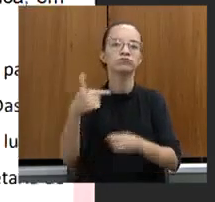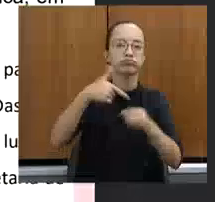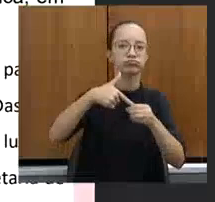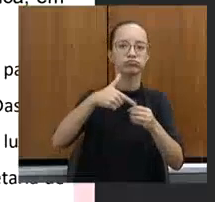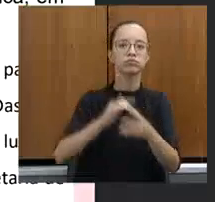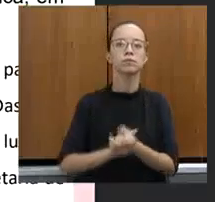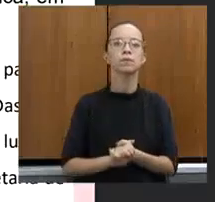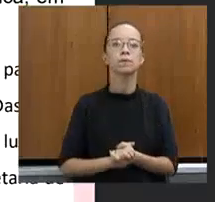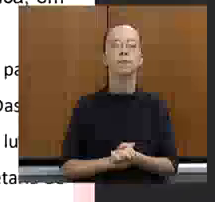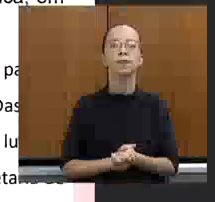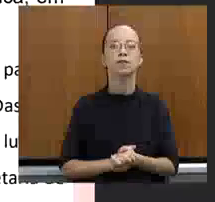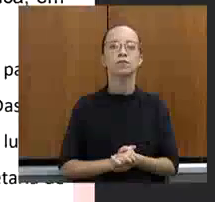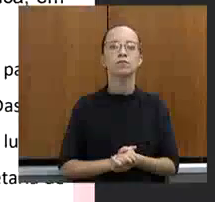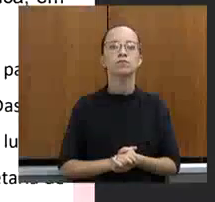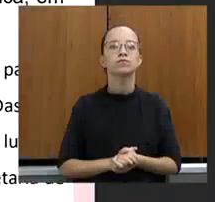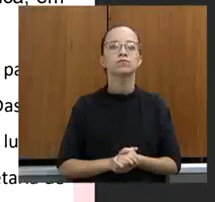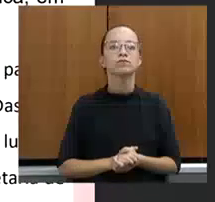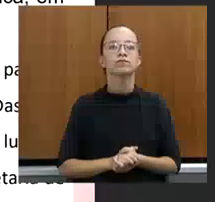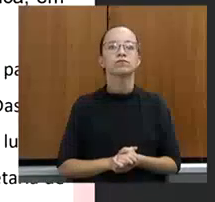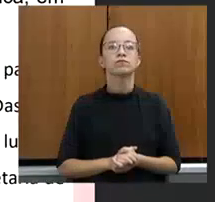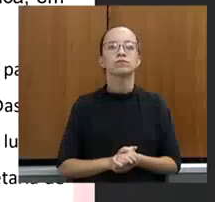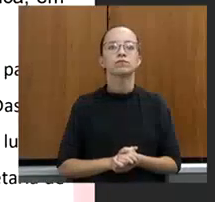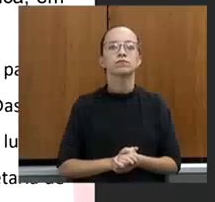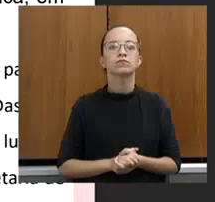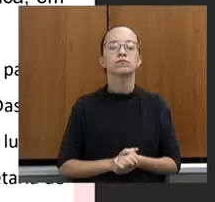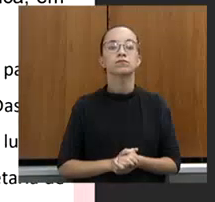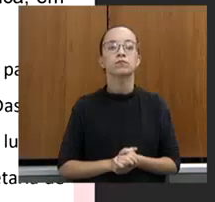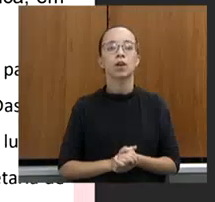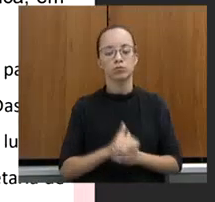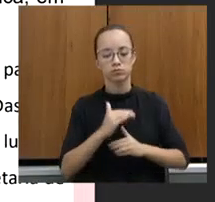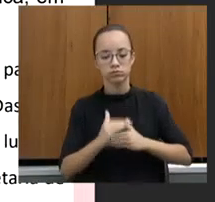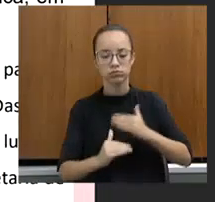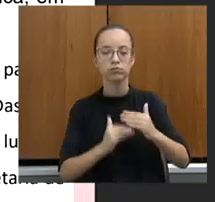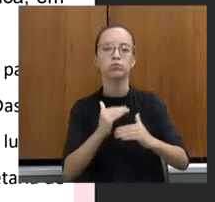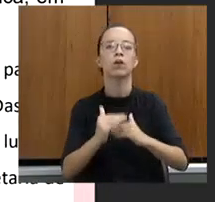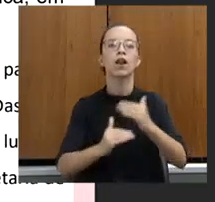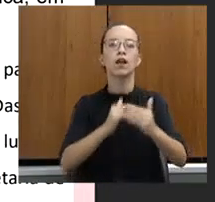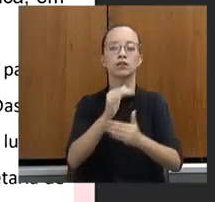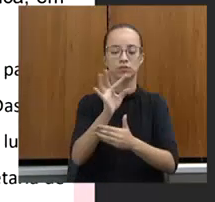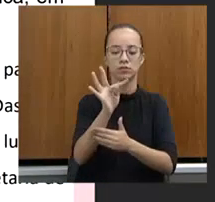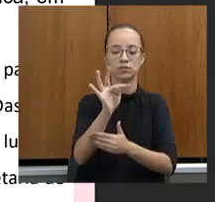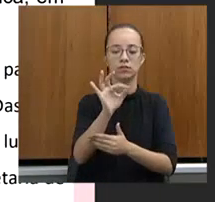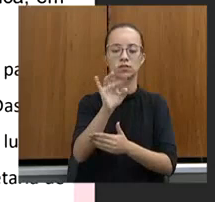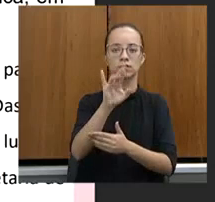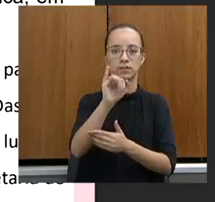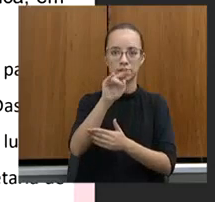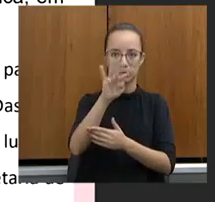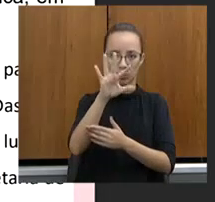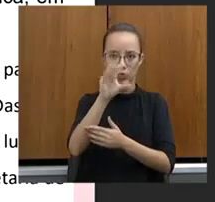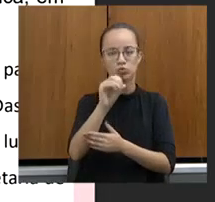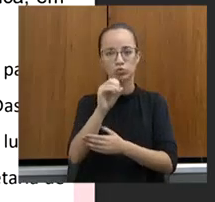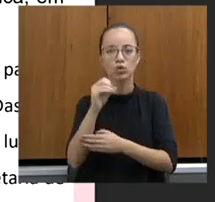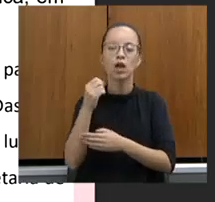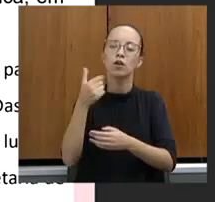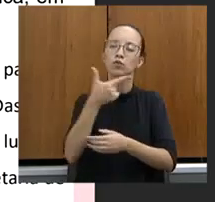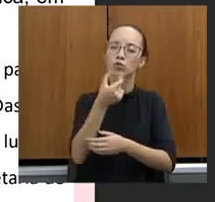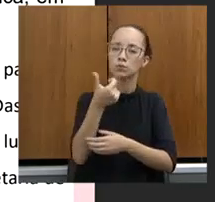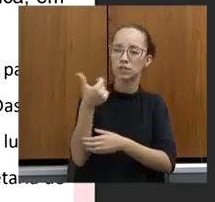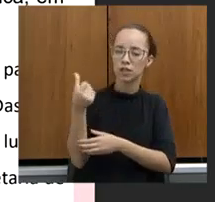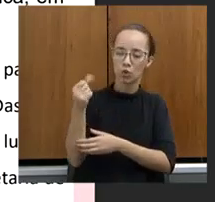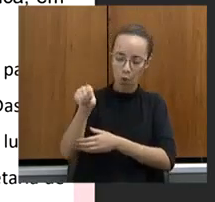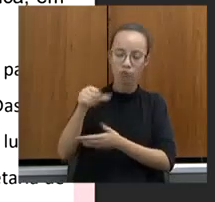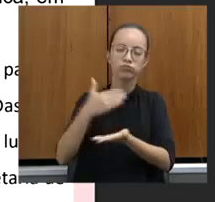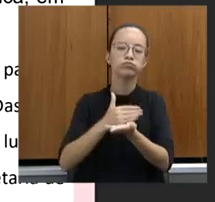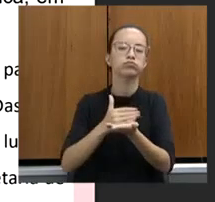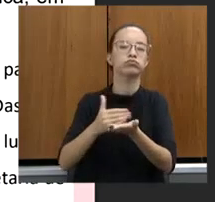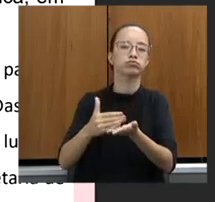por favor bom no processo de simplificação tributária que a gente vem fazendo desde 2019 né